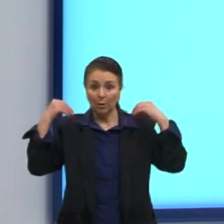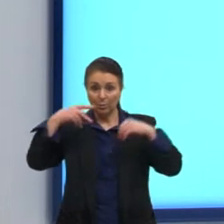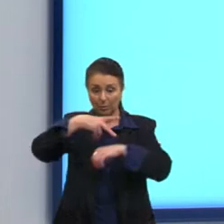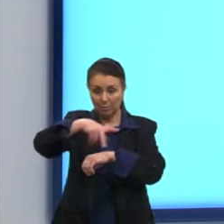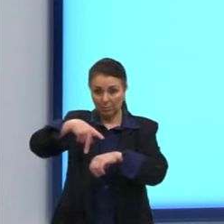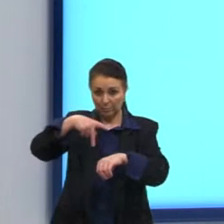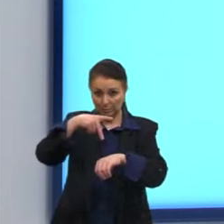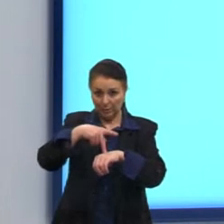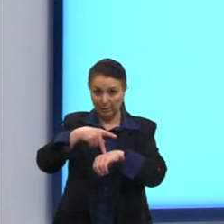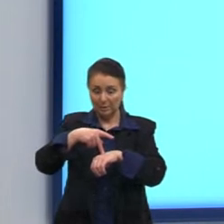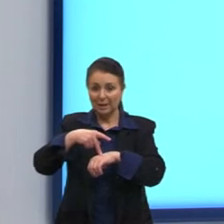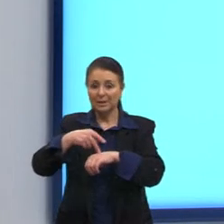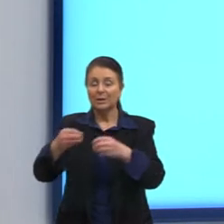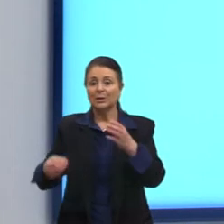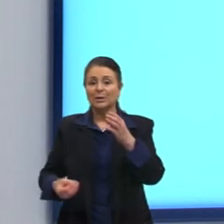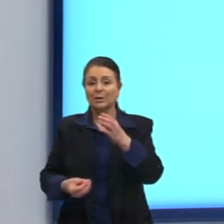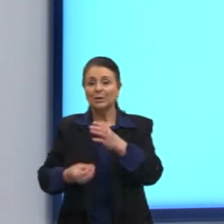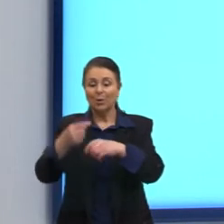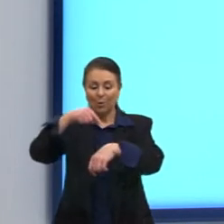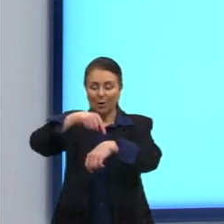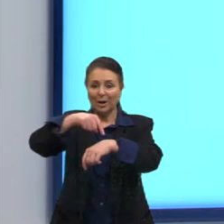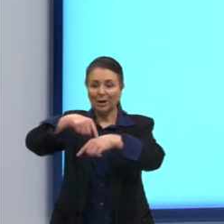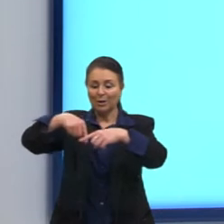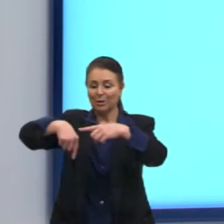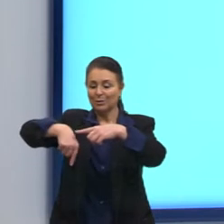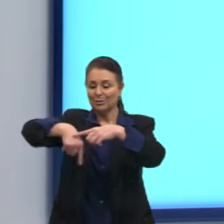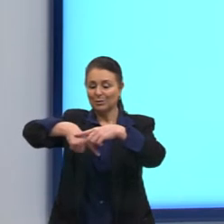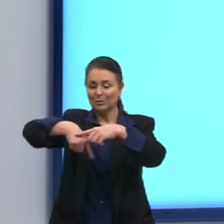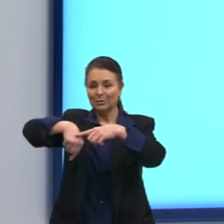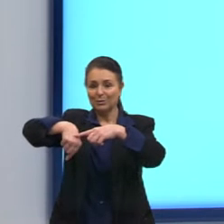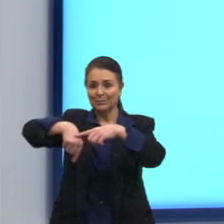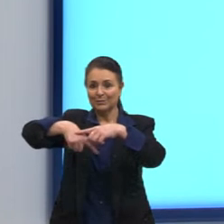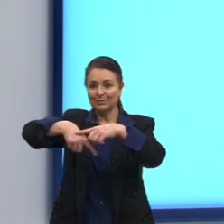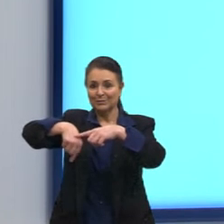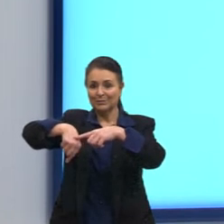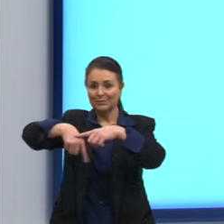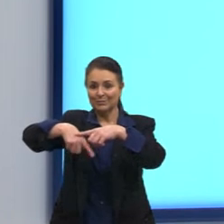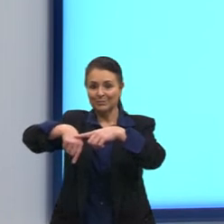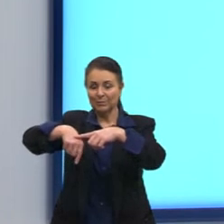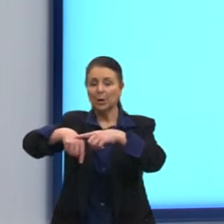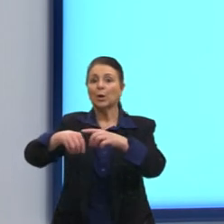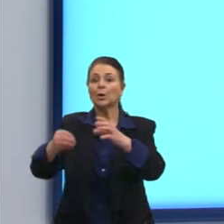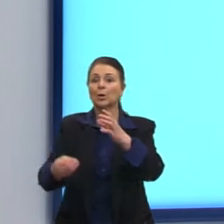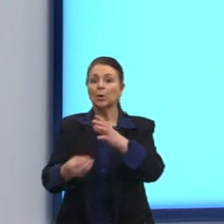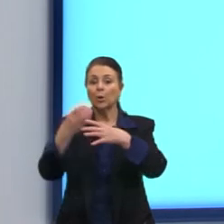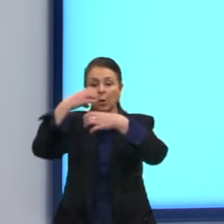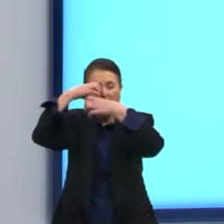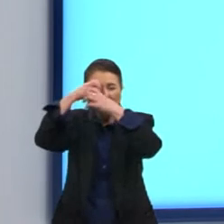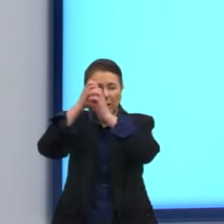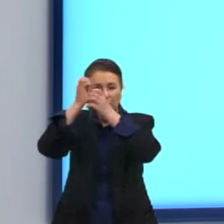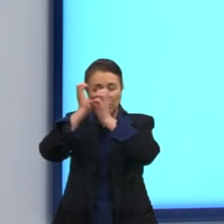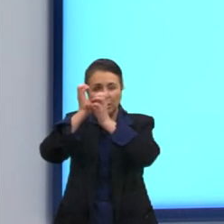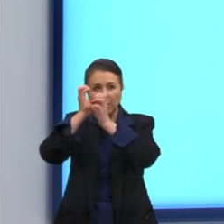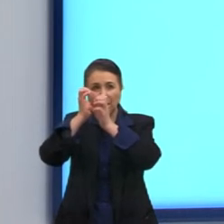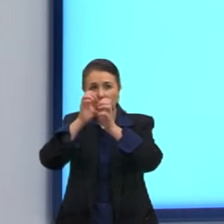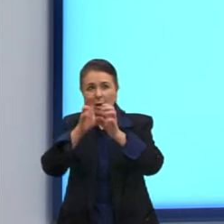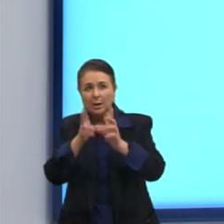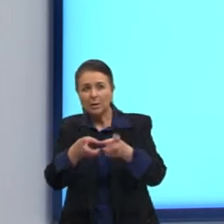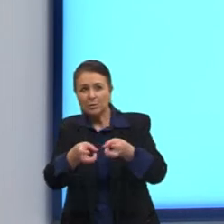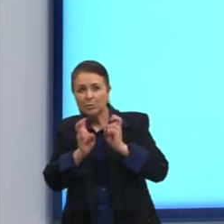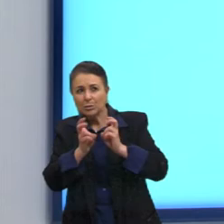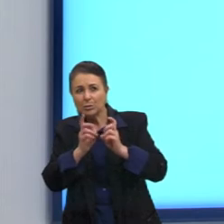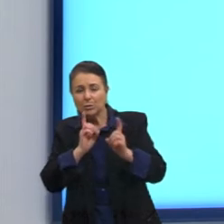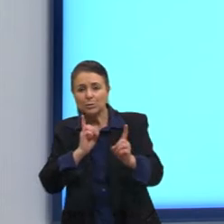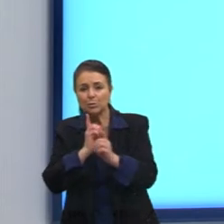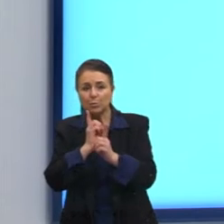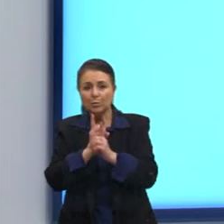de pêndulo. Ele produziu potentes lentes capazes de detectar uma das luas de Saturno e